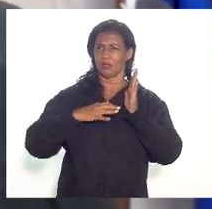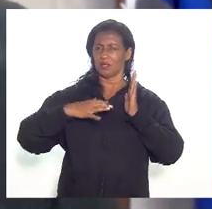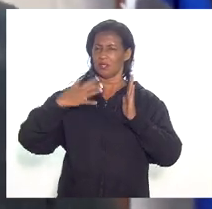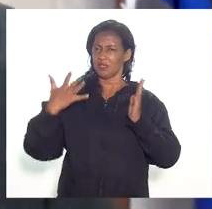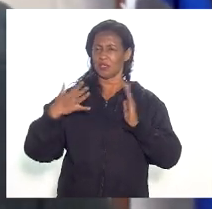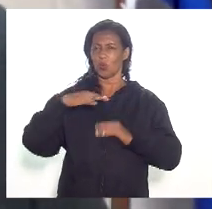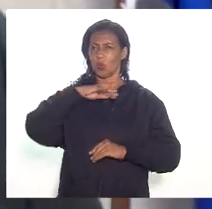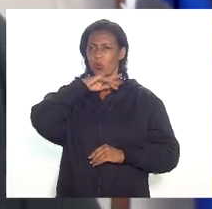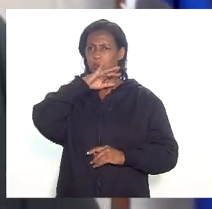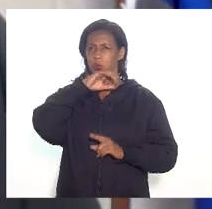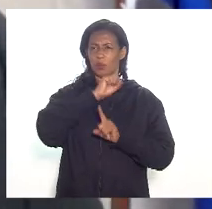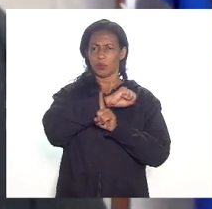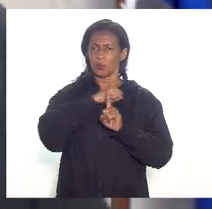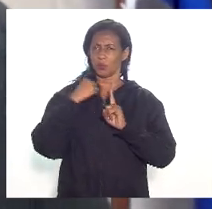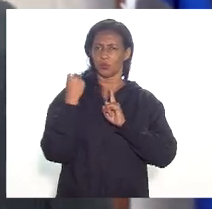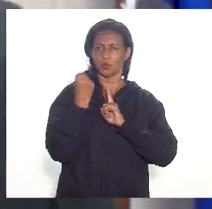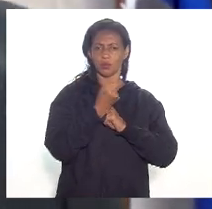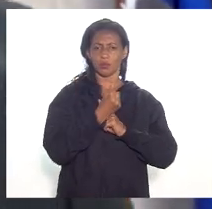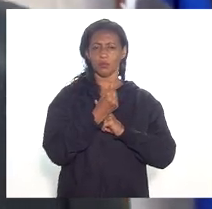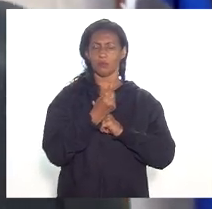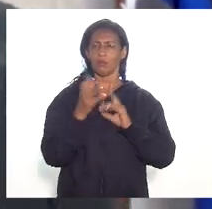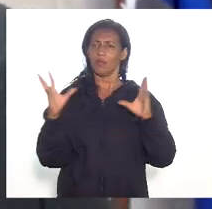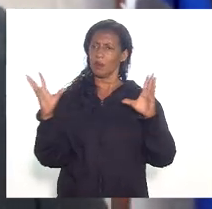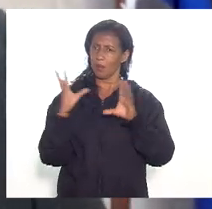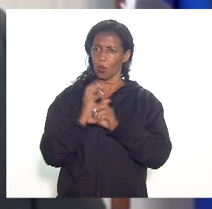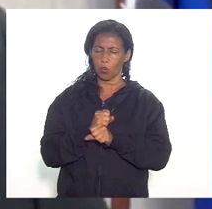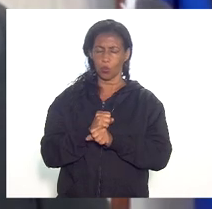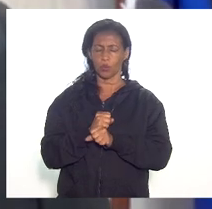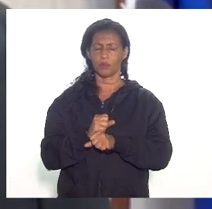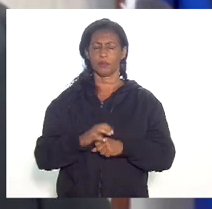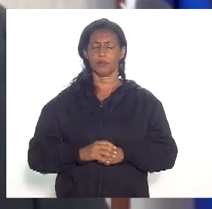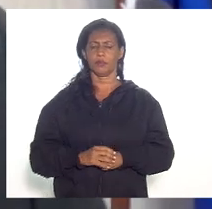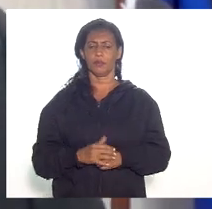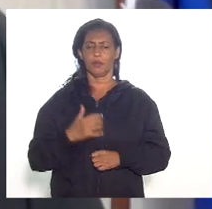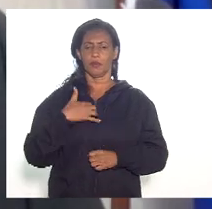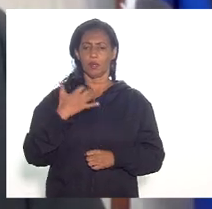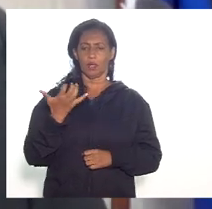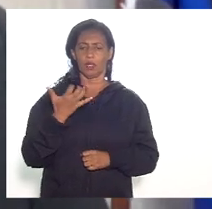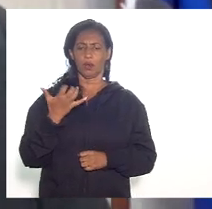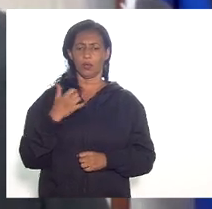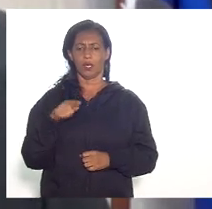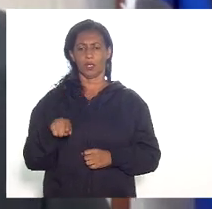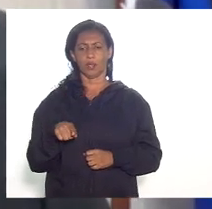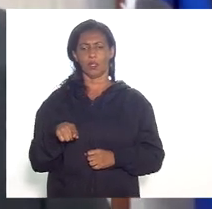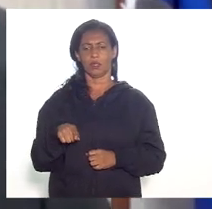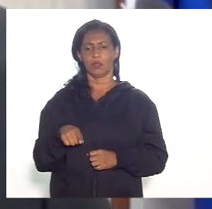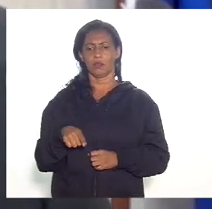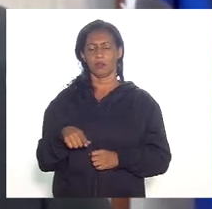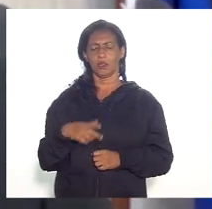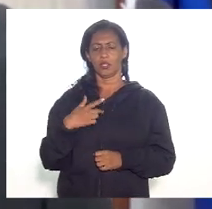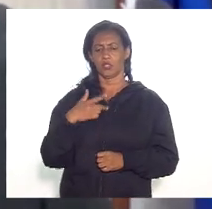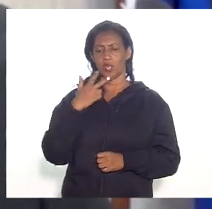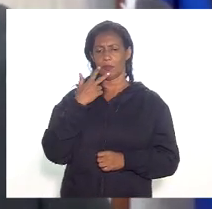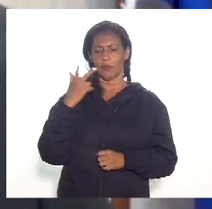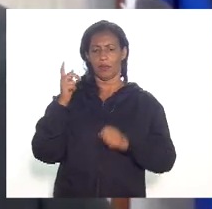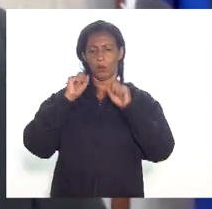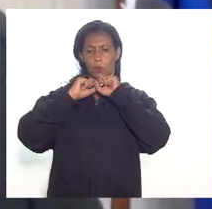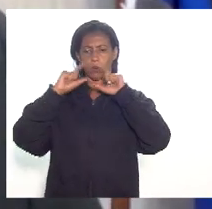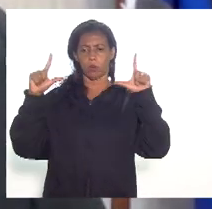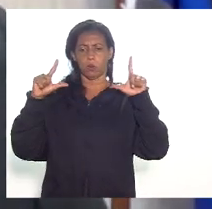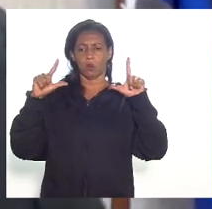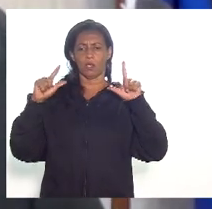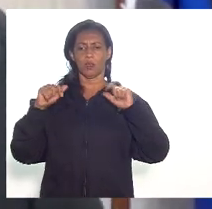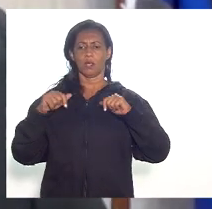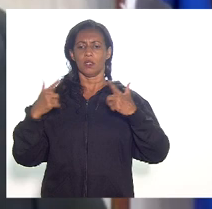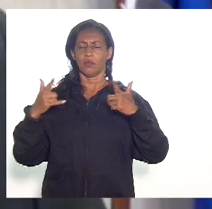maléfica para a nossa sociedade e para concluir senhora presidente eu quero aqui deixar um alerta que fique bem claro para